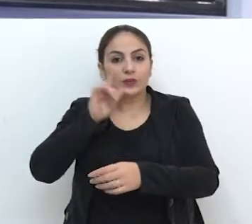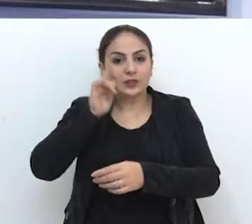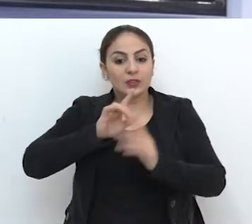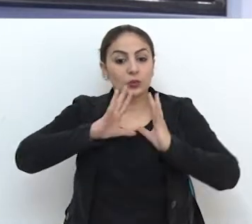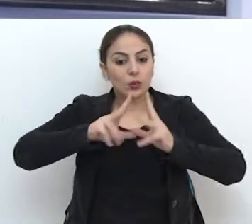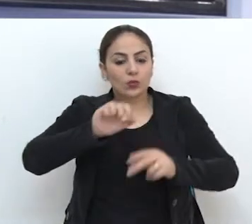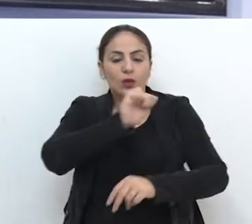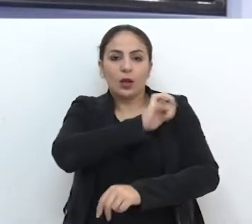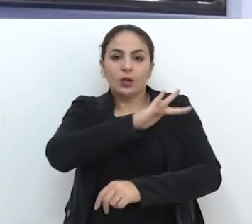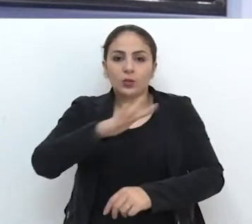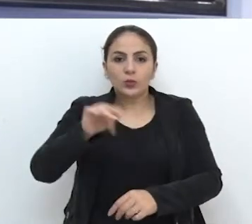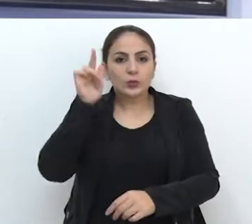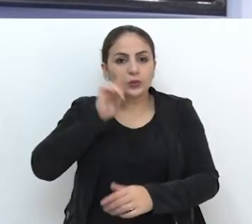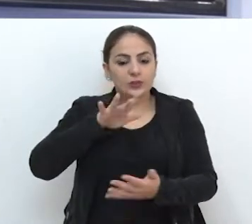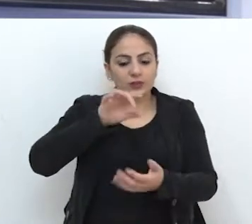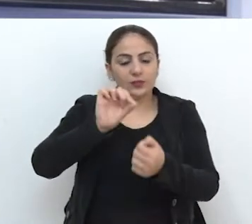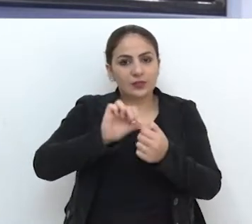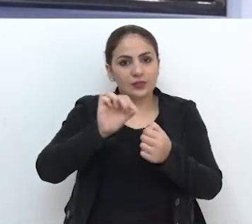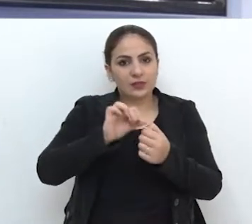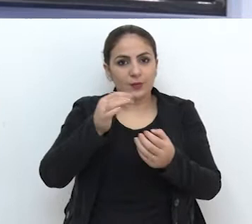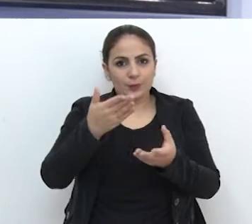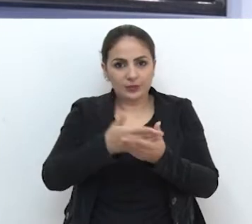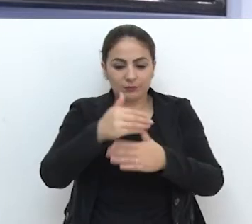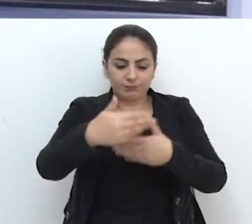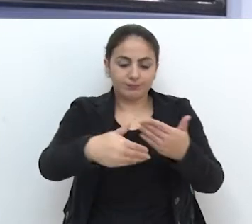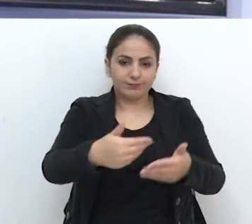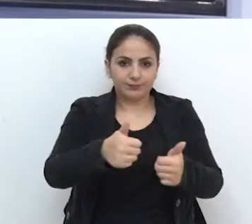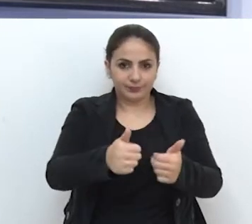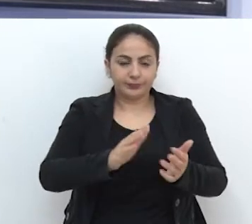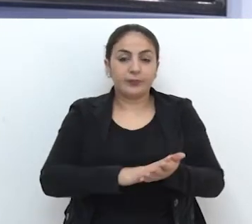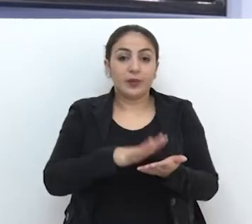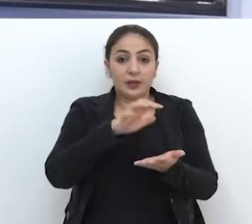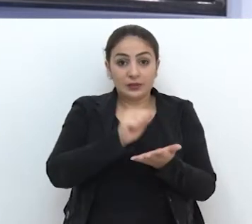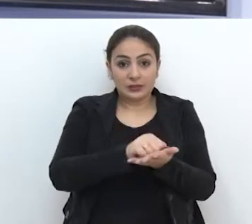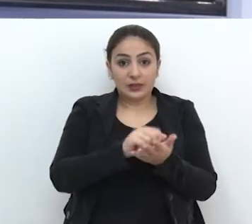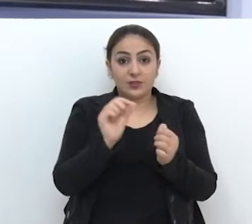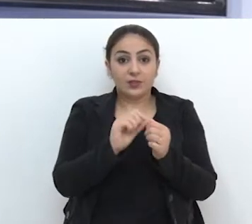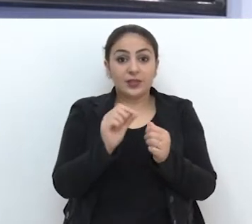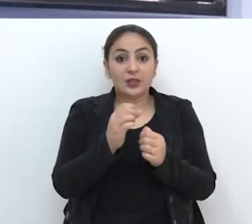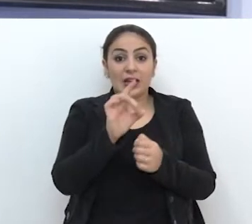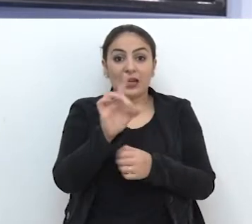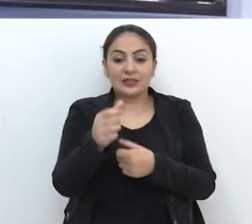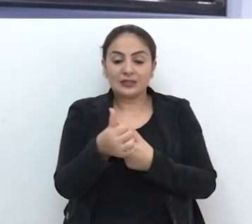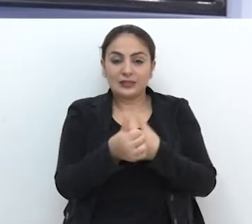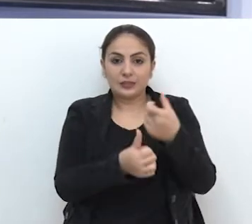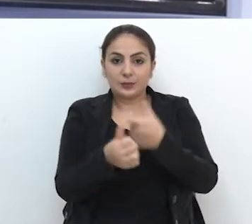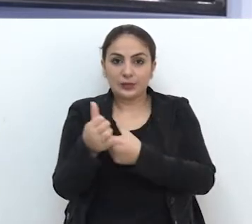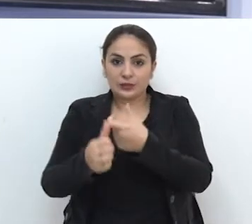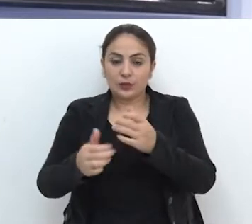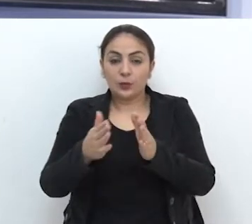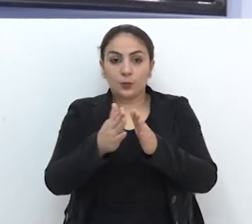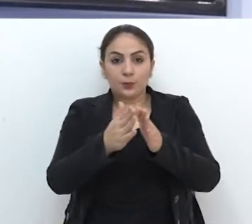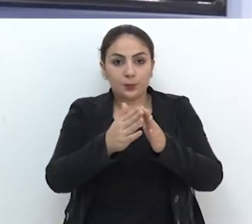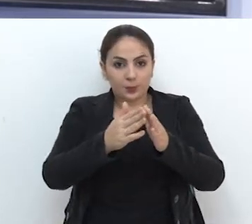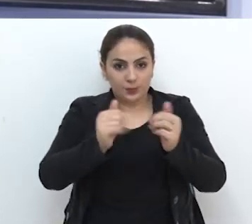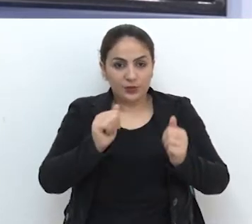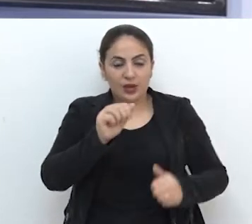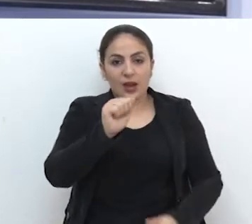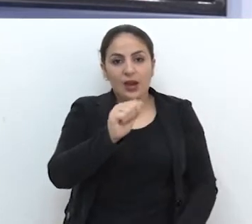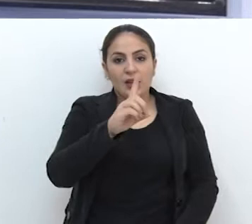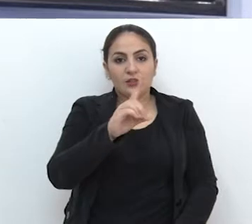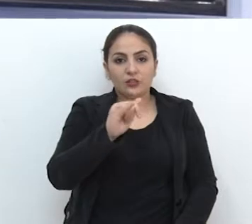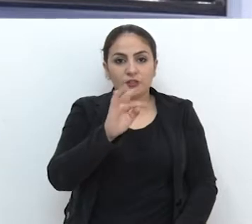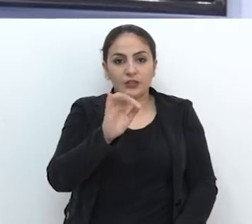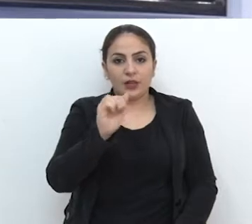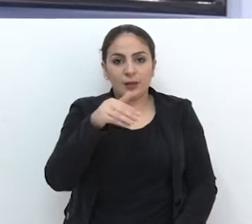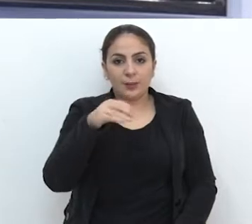garantir que os estudantes concluíssem o processo. A renovação é feita a cada 6 meses e o pedido de